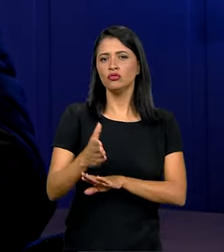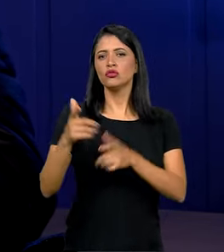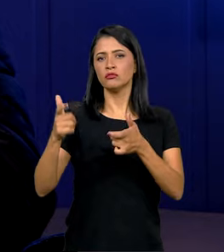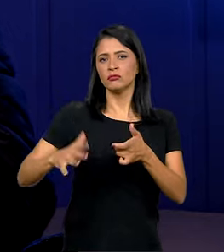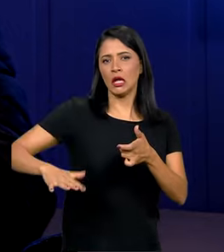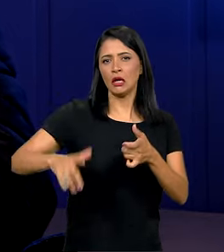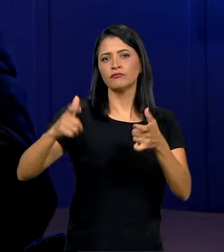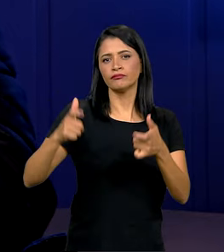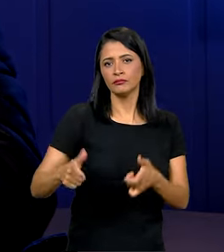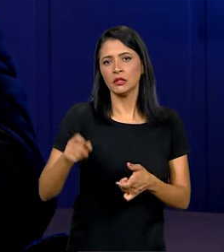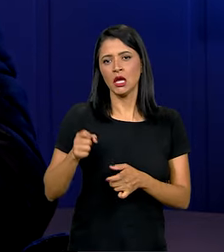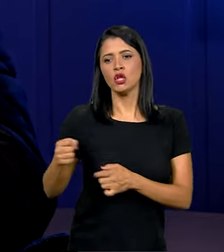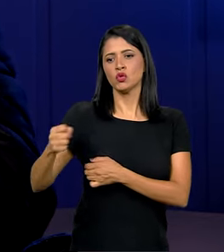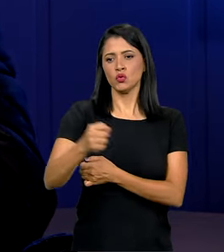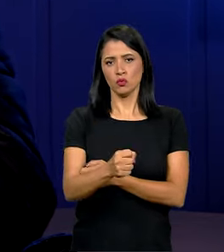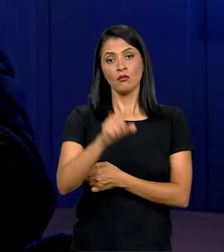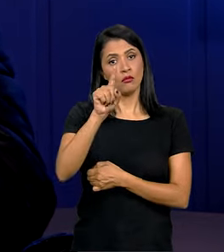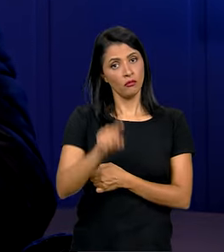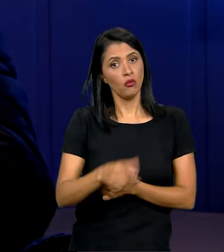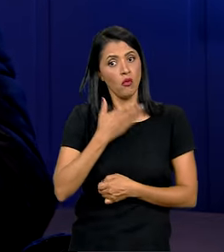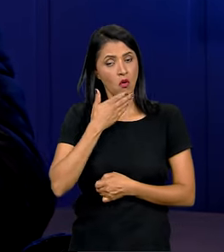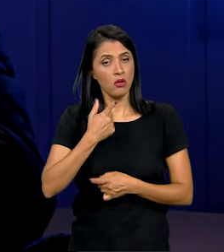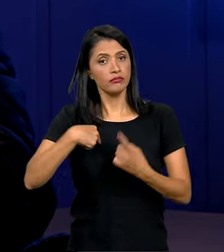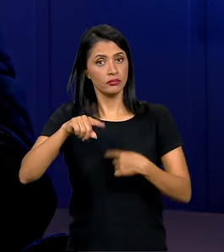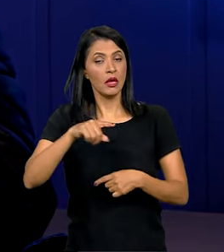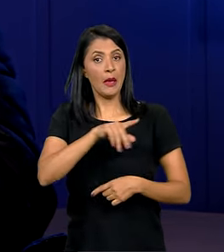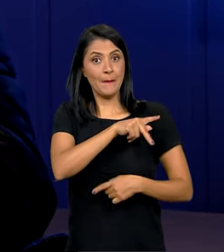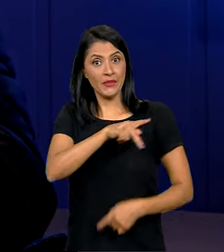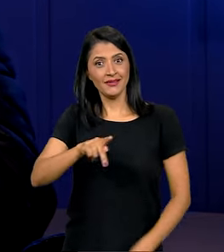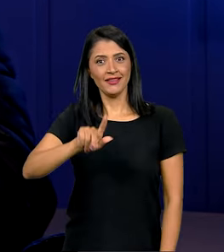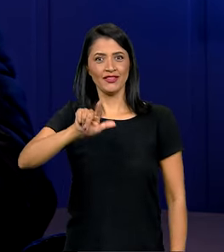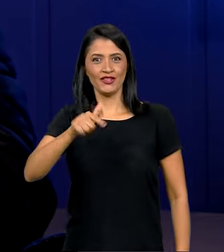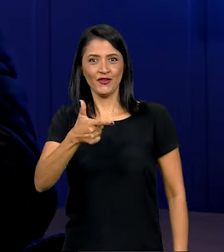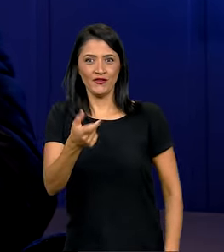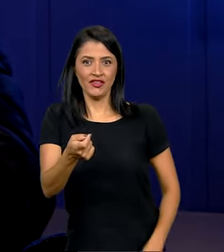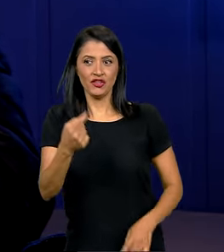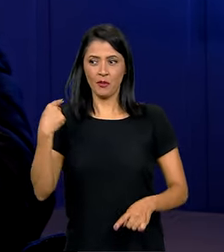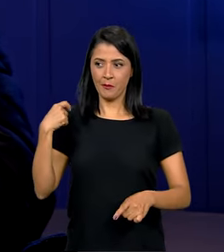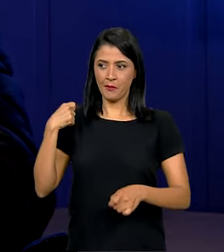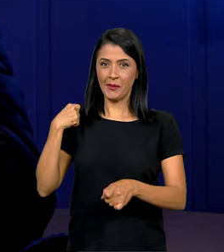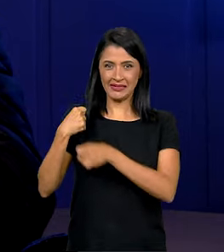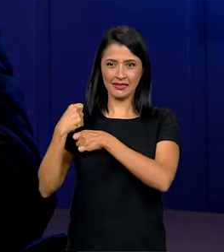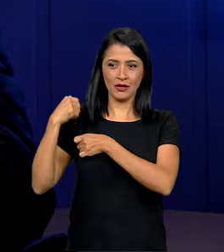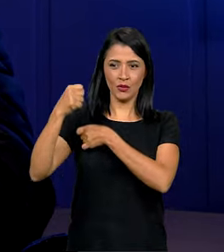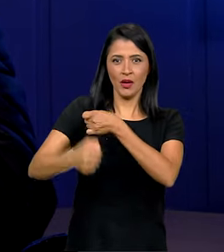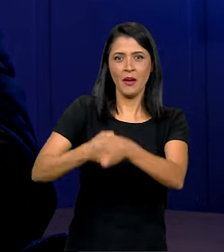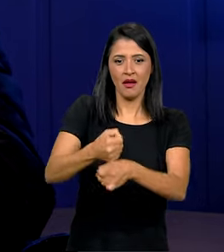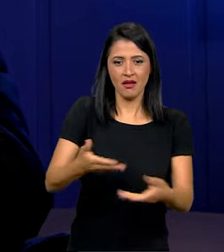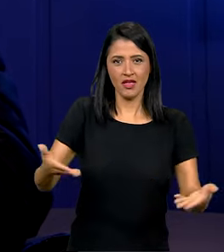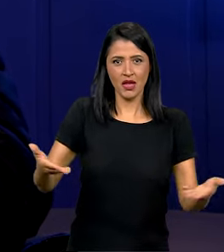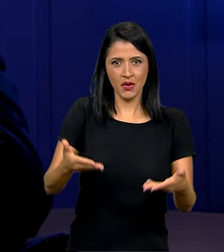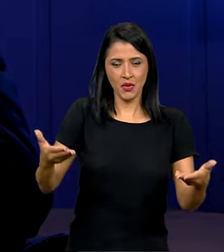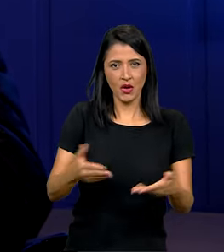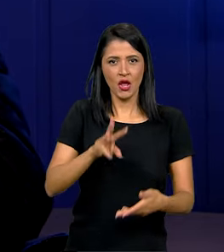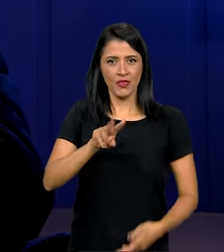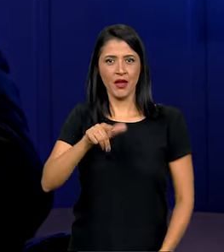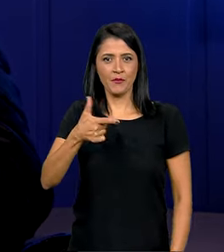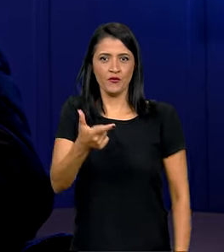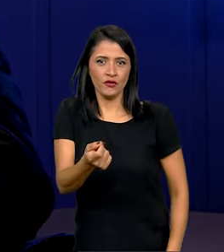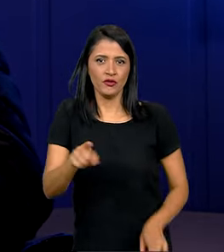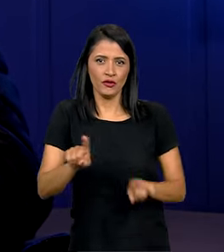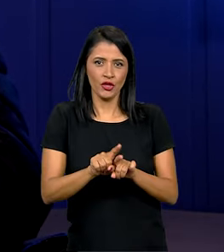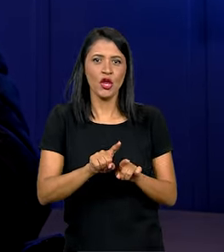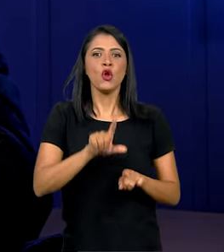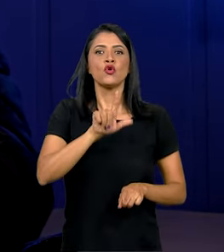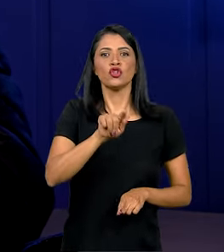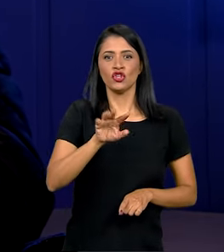ocupam esse lugar acho que foi um avanço enorme da presidência do G20 do ano passado para esse ano a consolidação por exemplo de um não só de um W20 mas de um